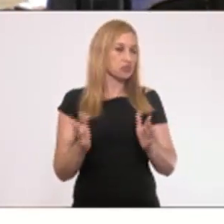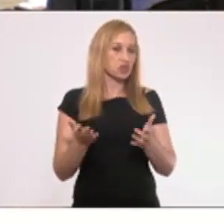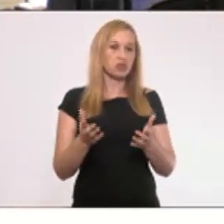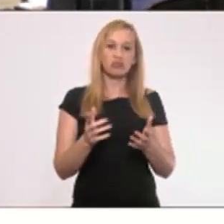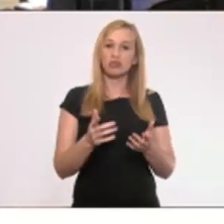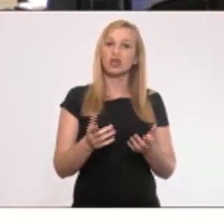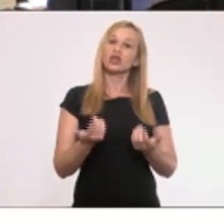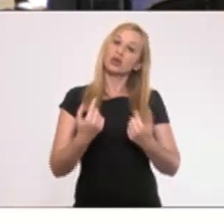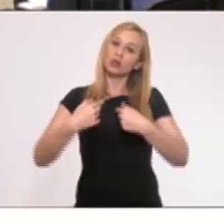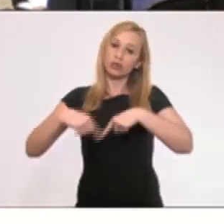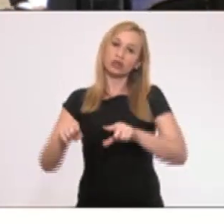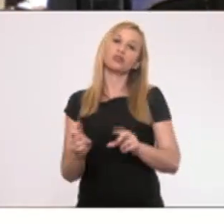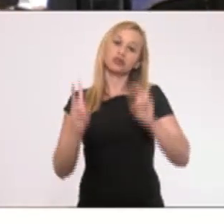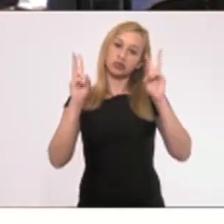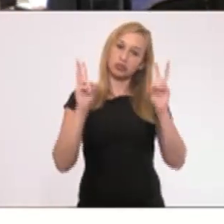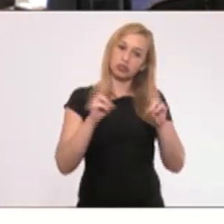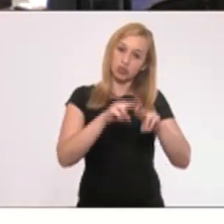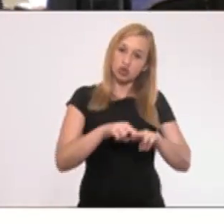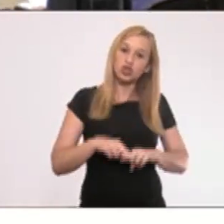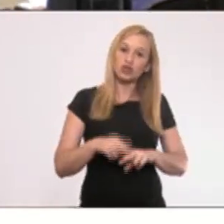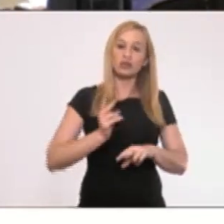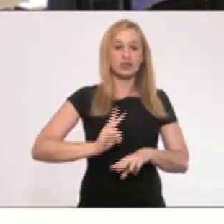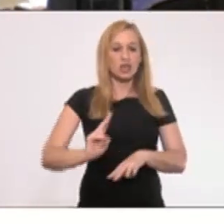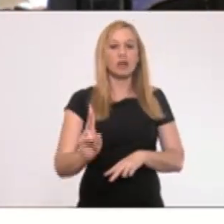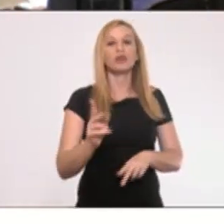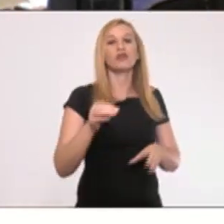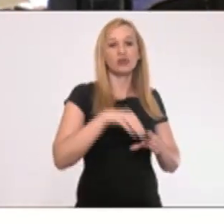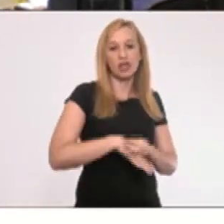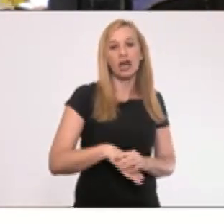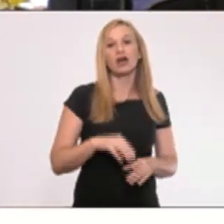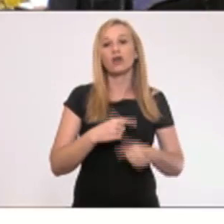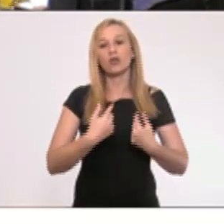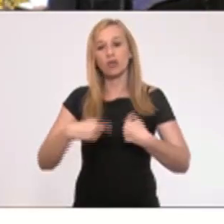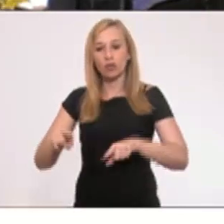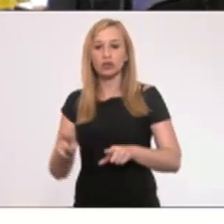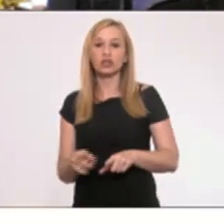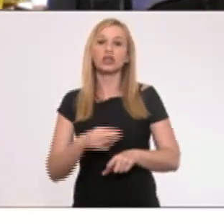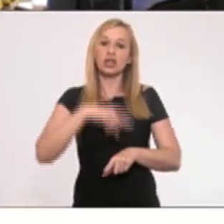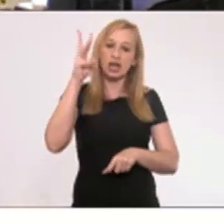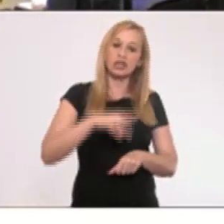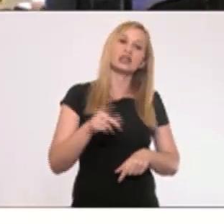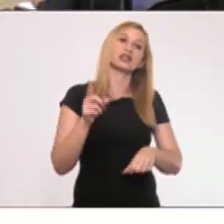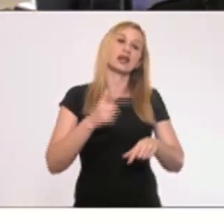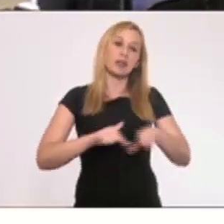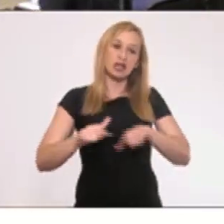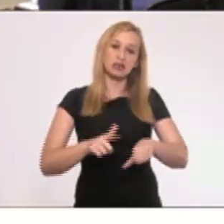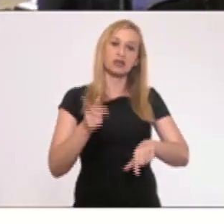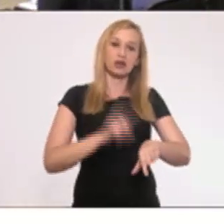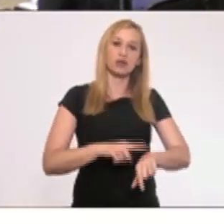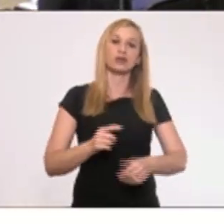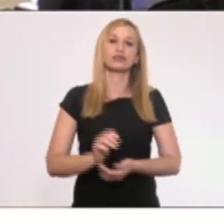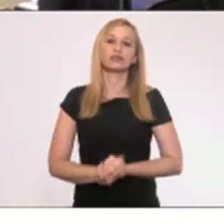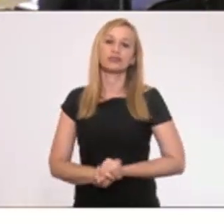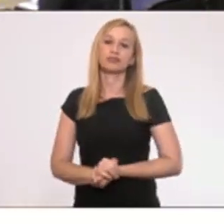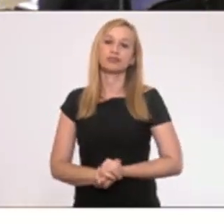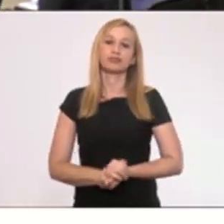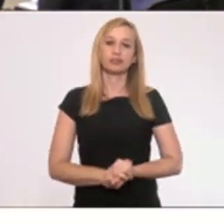contrário, por essa razão, a gente tem votado sempre contra a quem está no exercício de cargo durante aqui o governo.